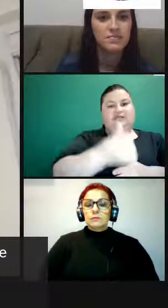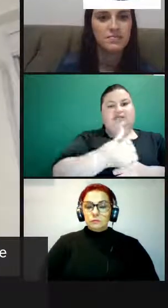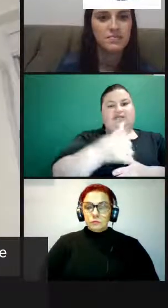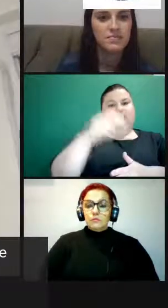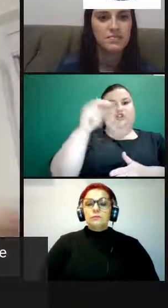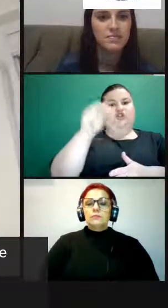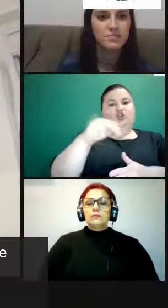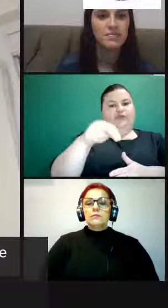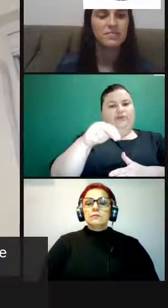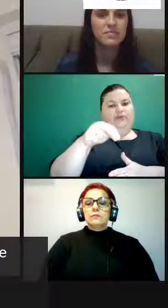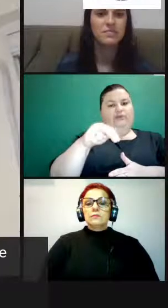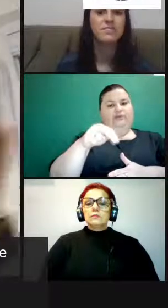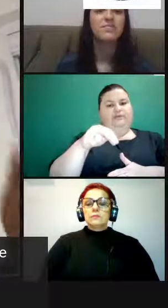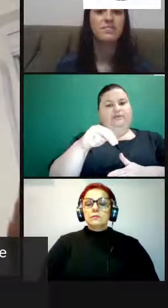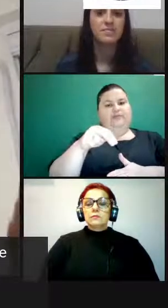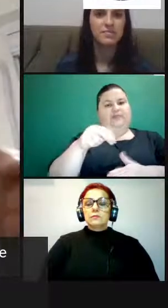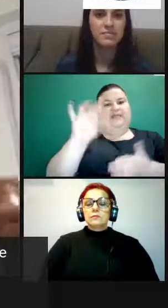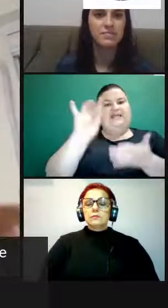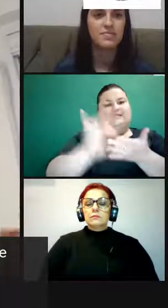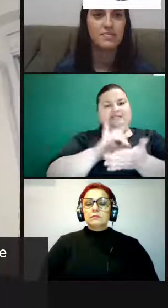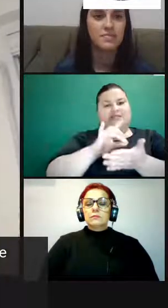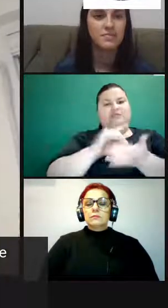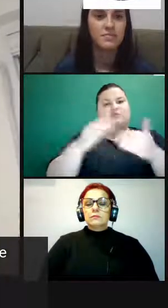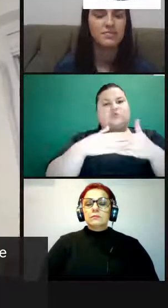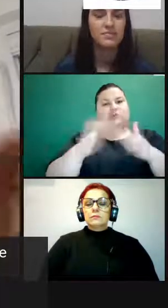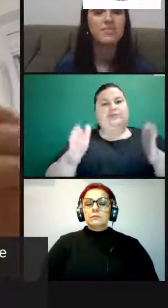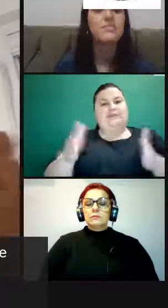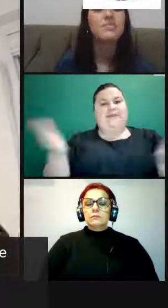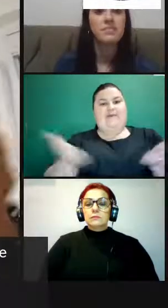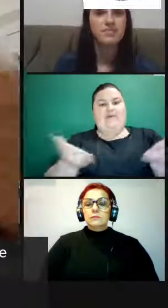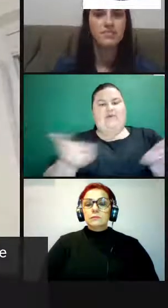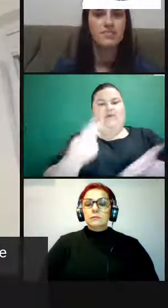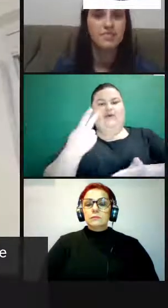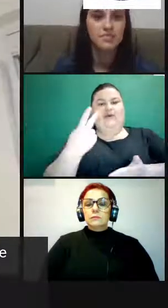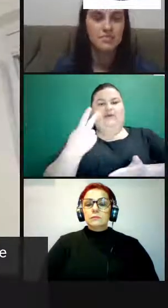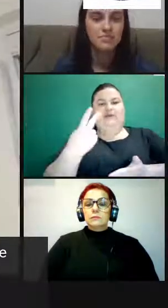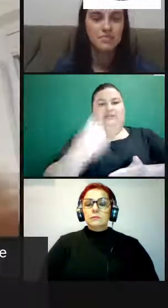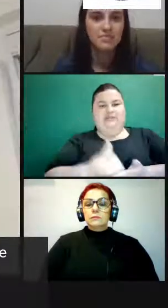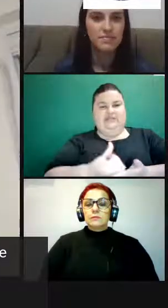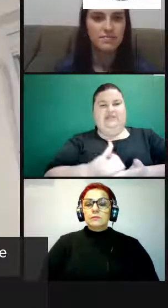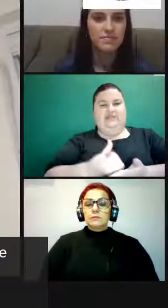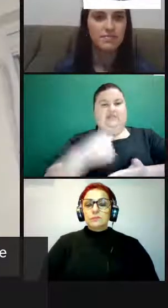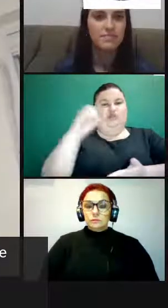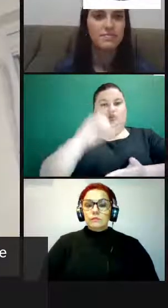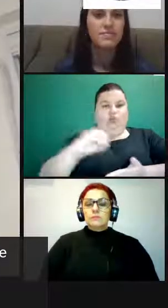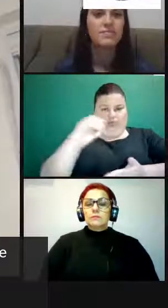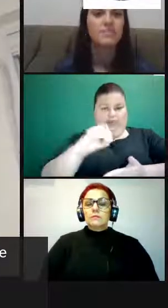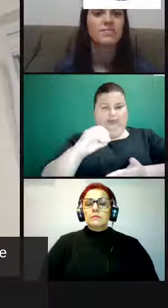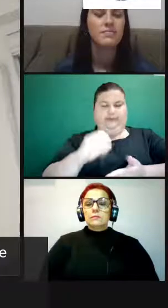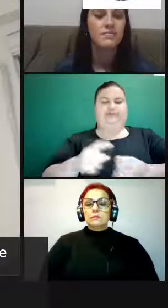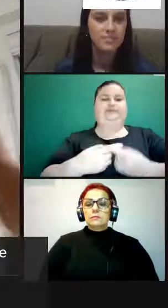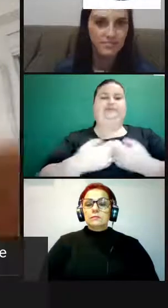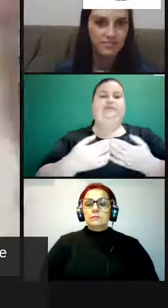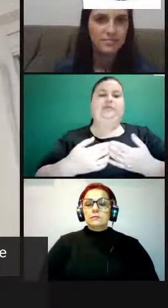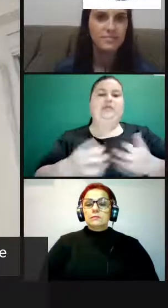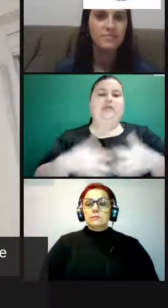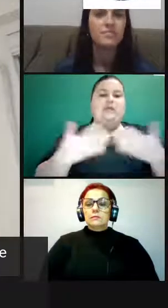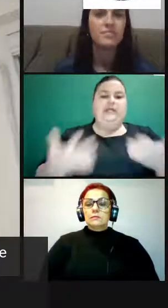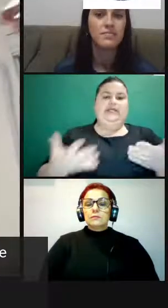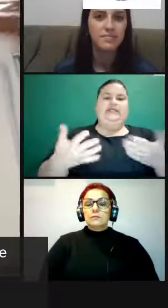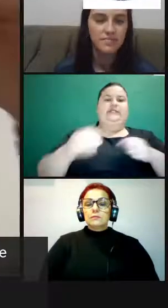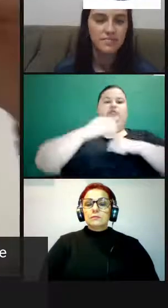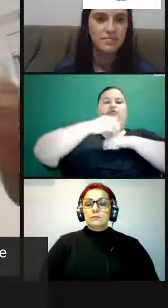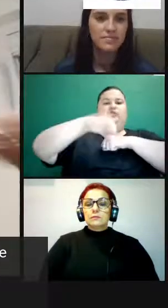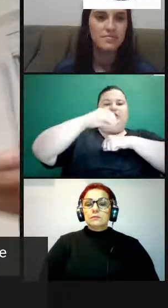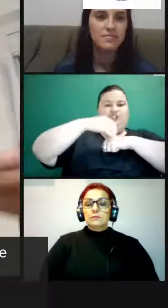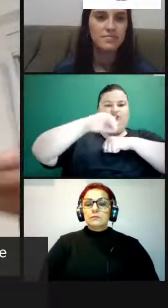de novembro e as inscrições vão abrir agora a semana que vem no dia 26 daí lá na semana do dia no carregador eu vou falar sobre a dicas